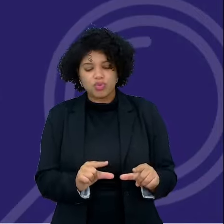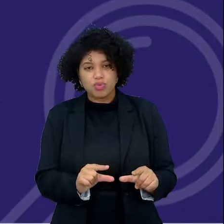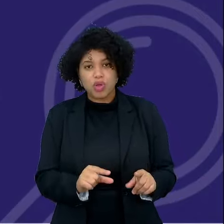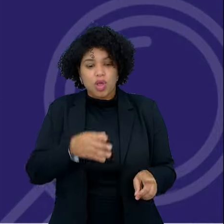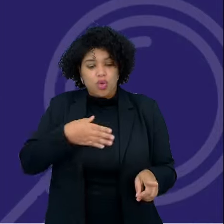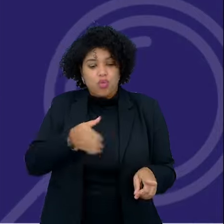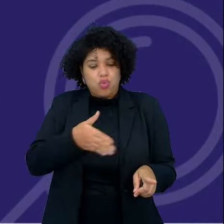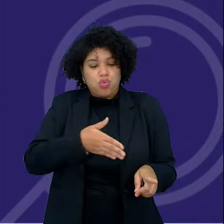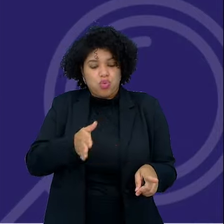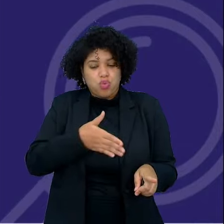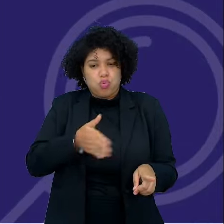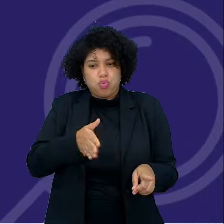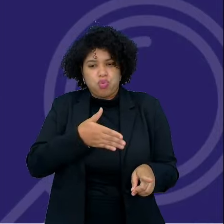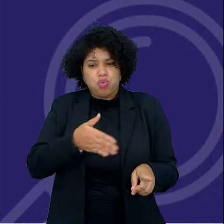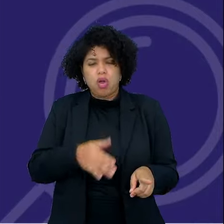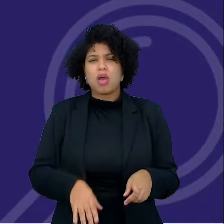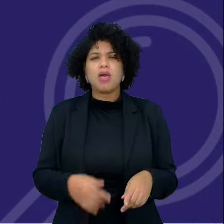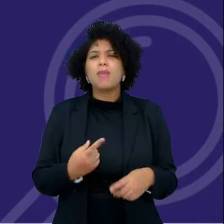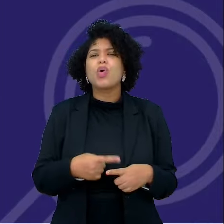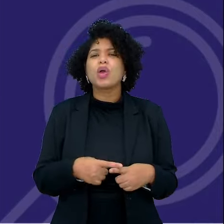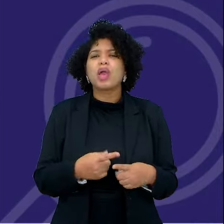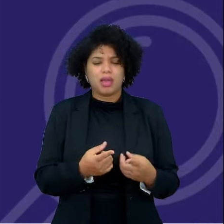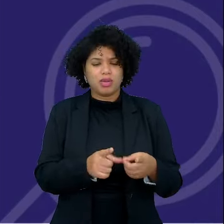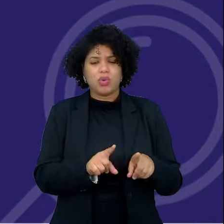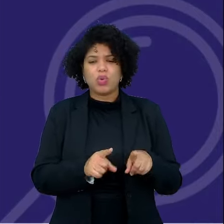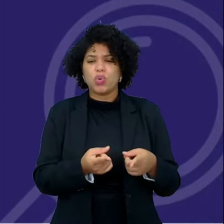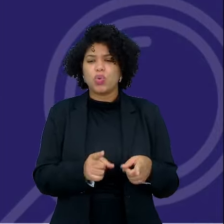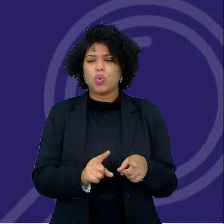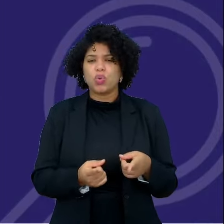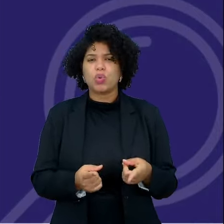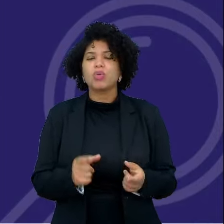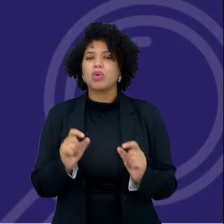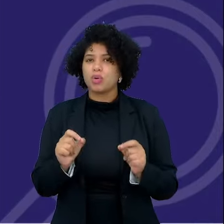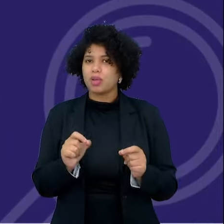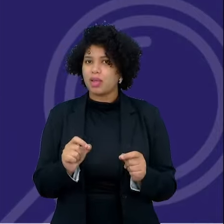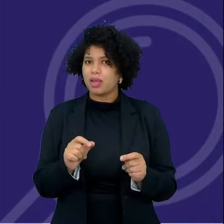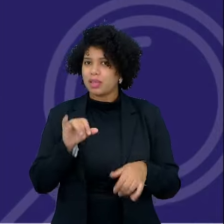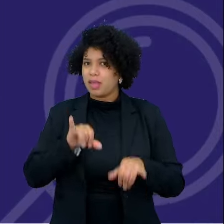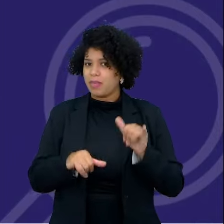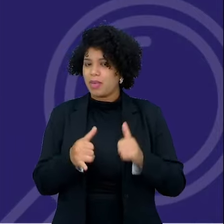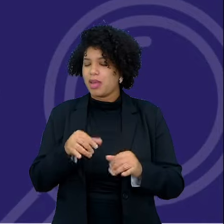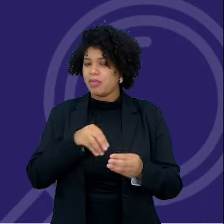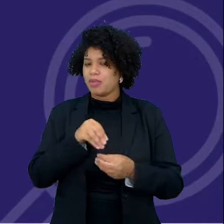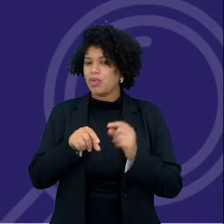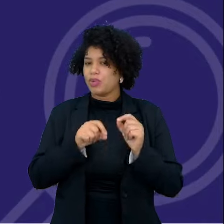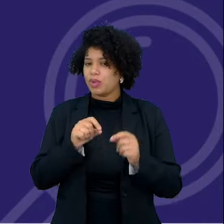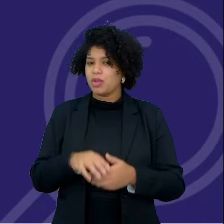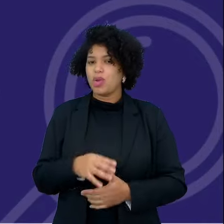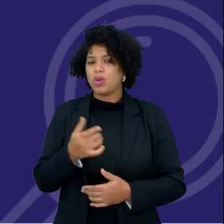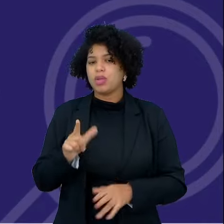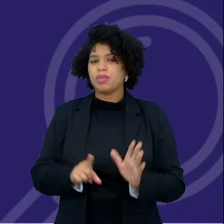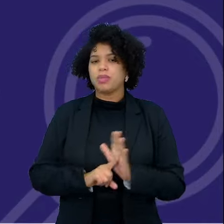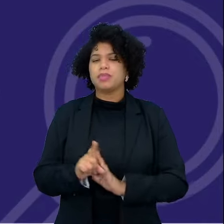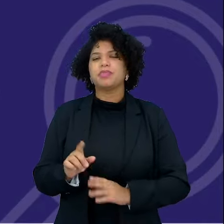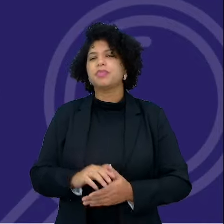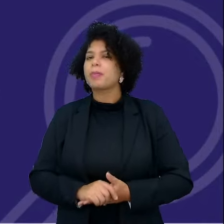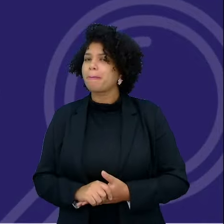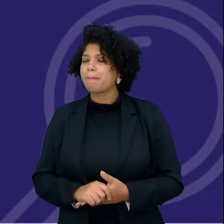churrasco? Bom, por quê? O que isso causa, quimicamente falando? Outra pergunta. Por